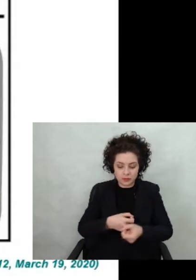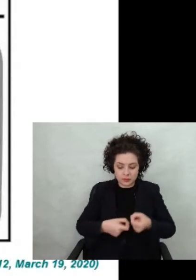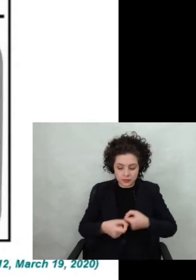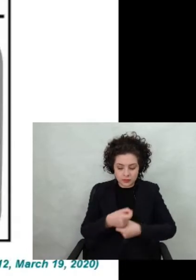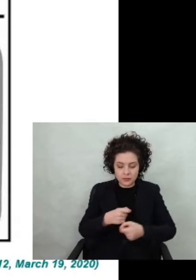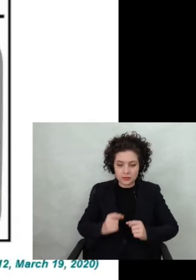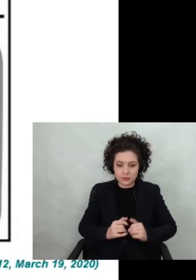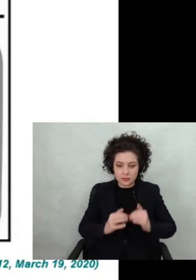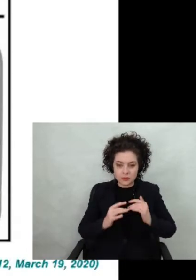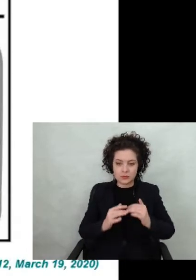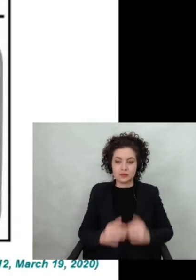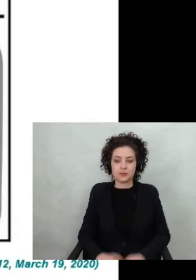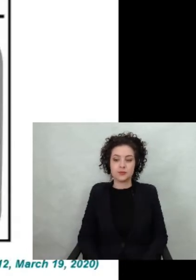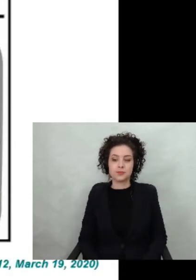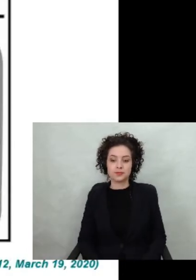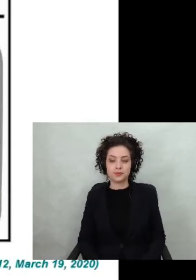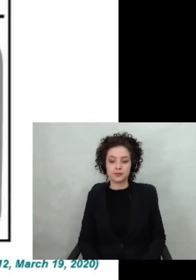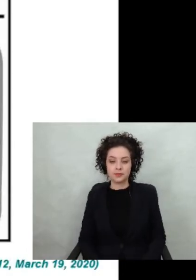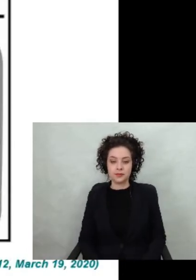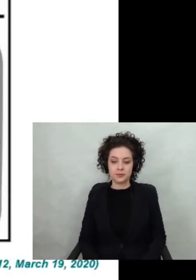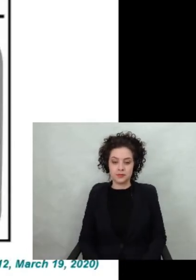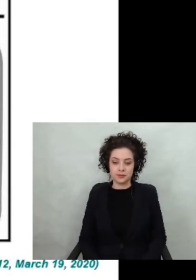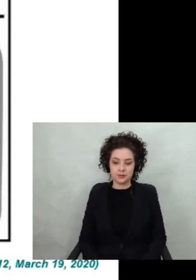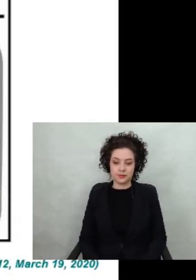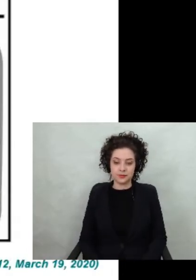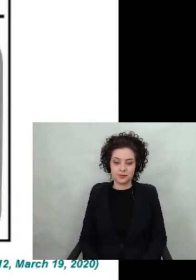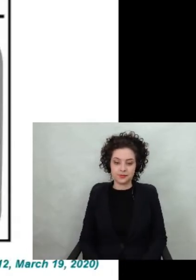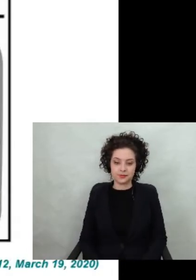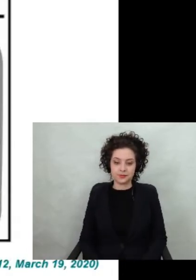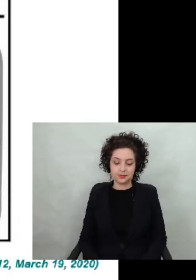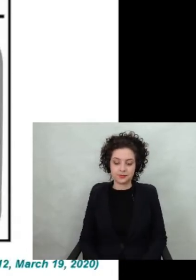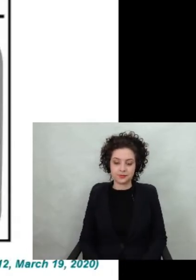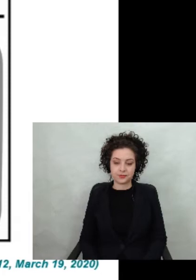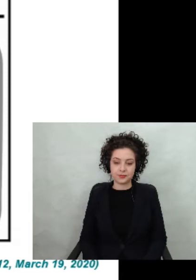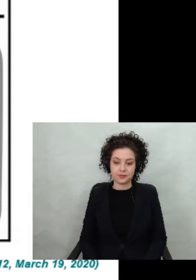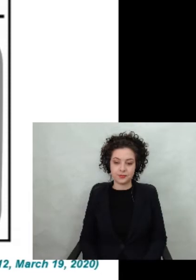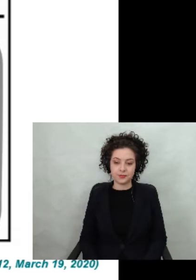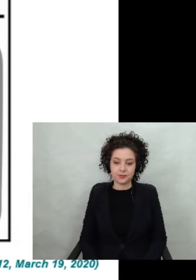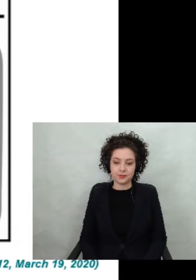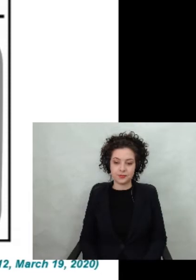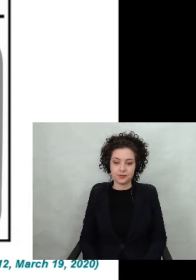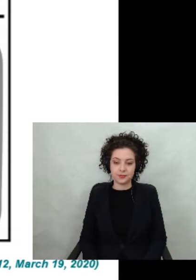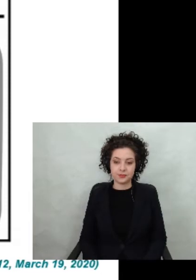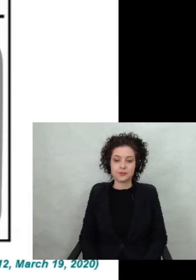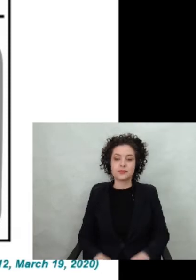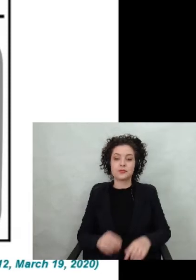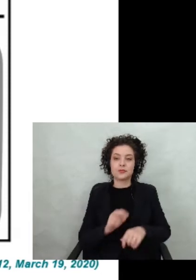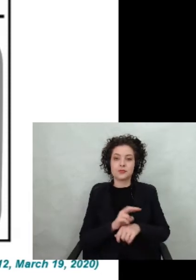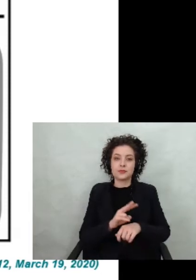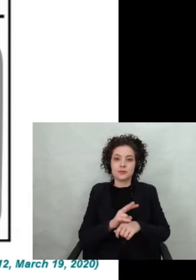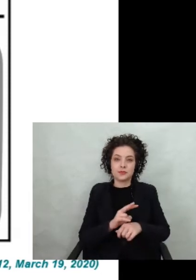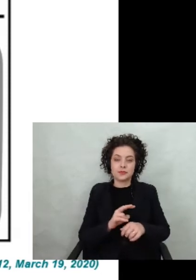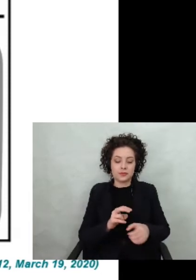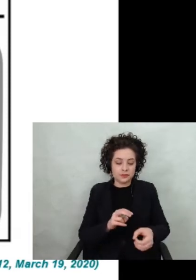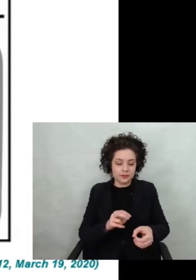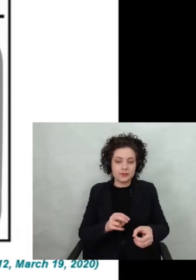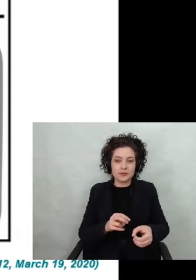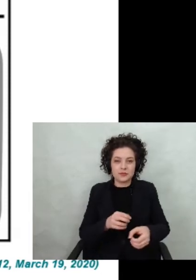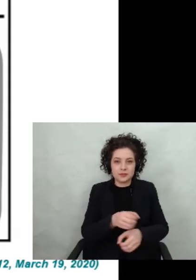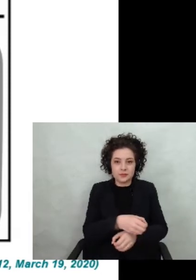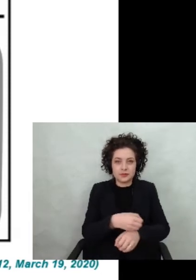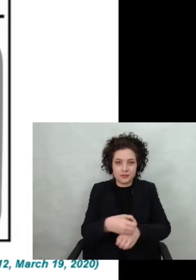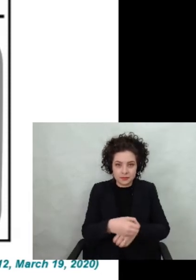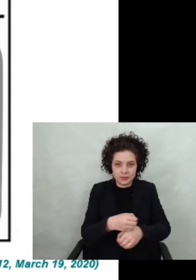é um desenho que mostra o vírus, ele entra na célula, como todos sabem já,